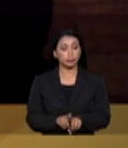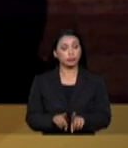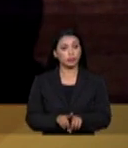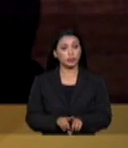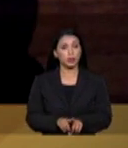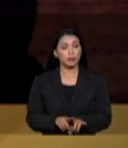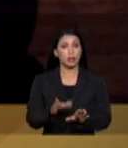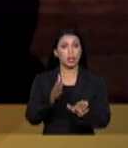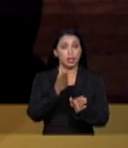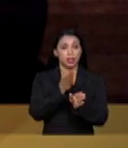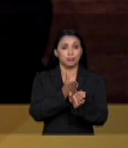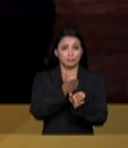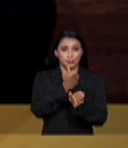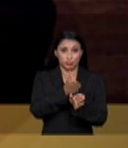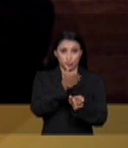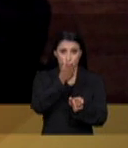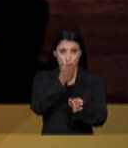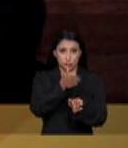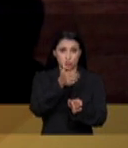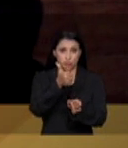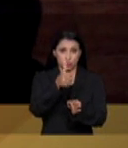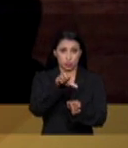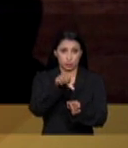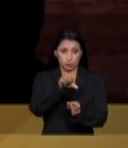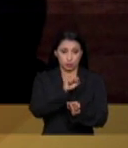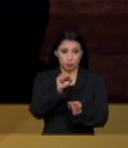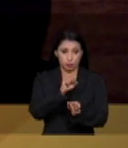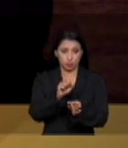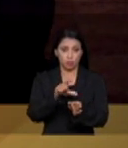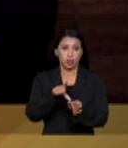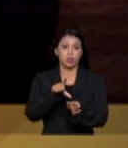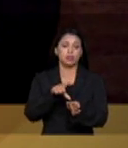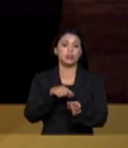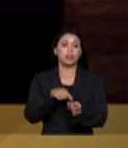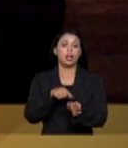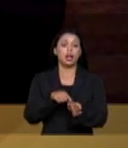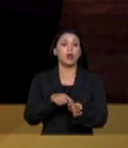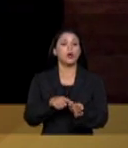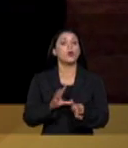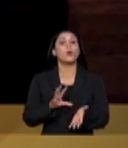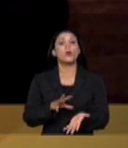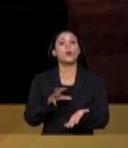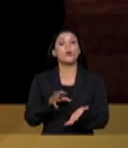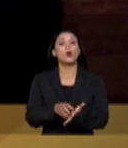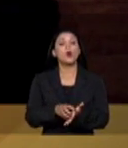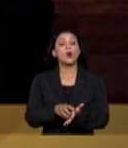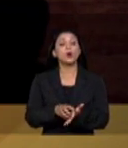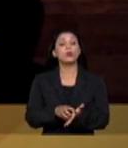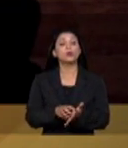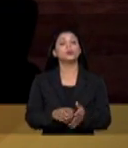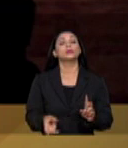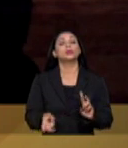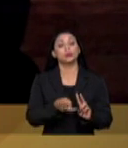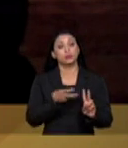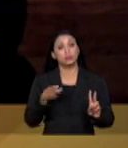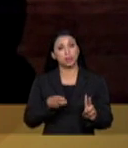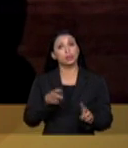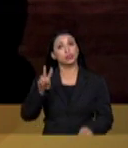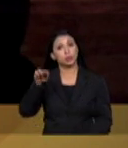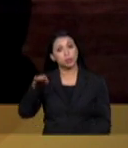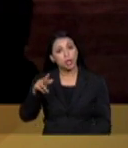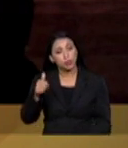até 88 dependiam sempre da intervenção do órgão indigenista e da própria União para tanto